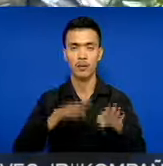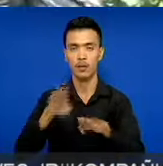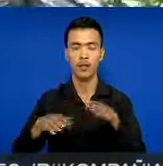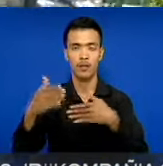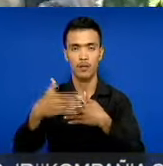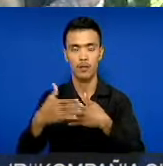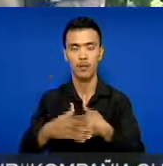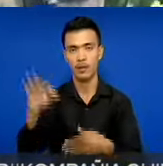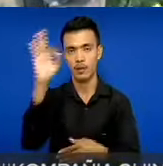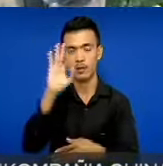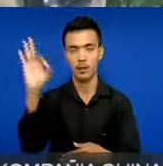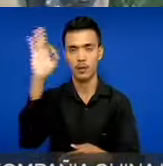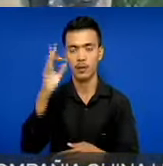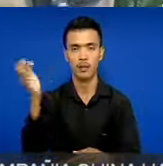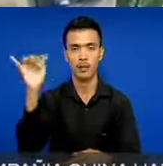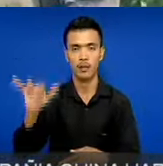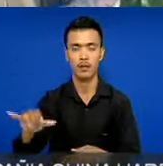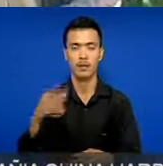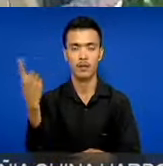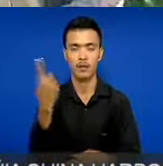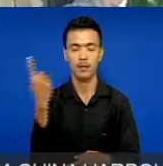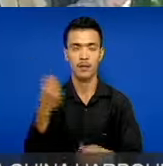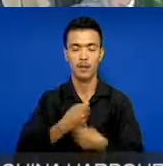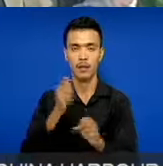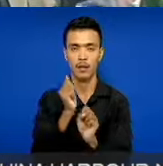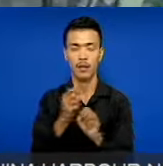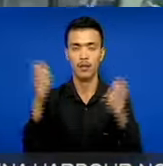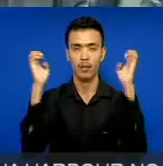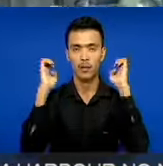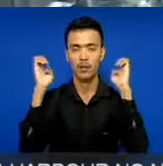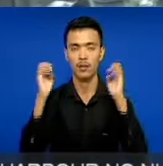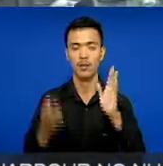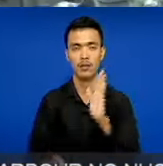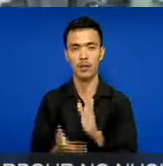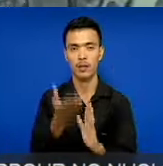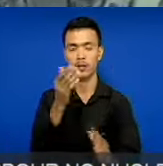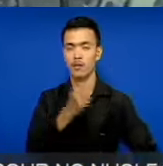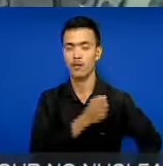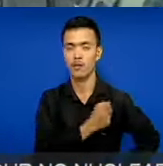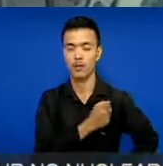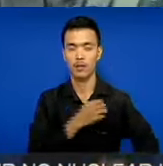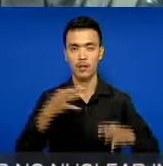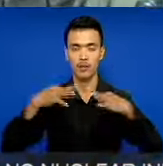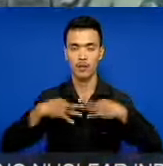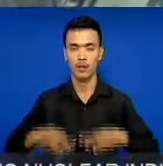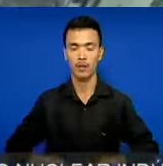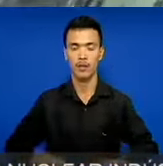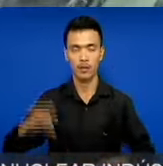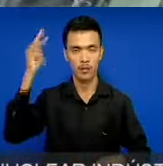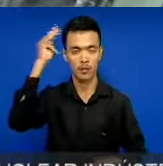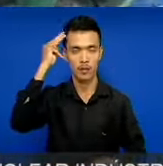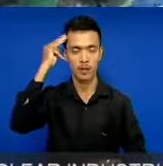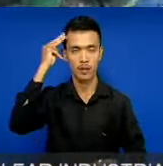sesta sira sempre halu exercício hodi hasa eforsa sirania fisiku mental